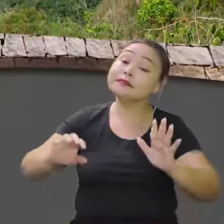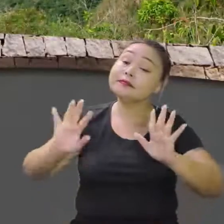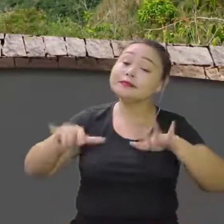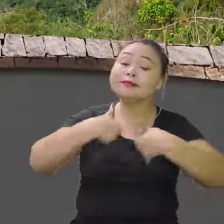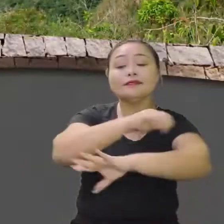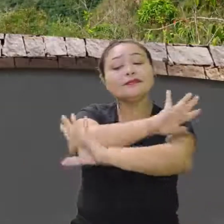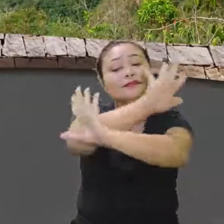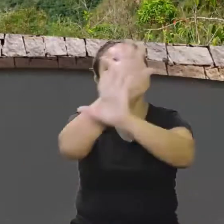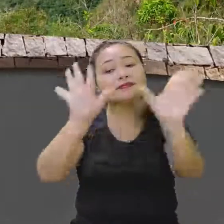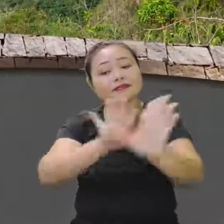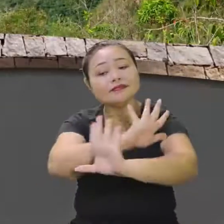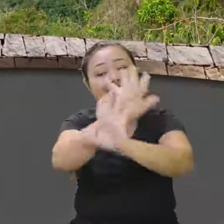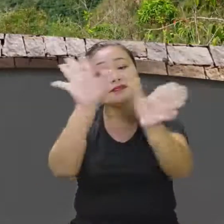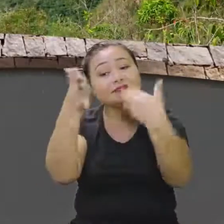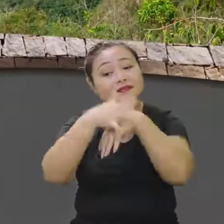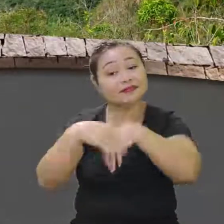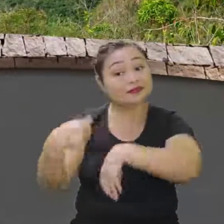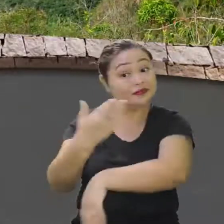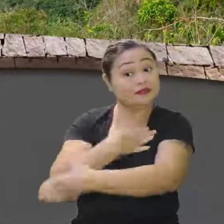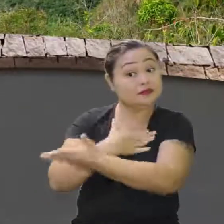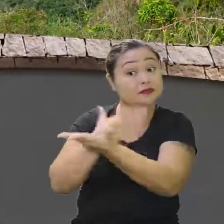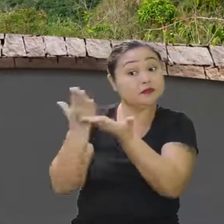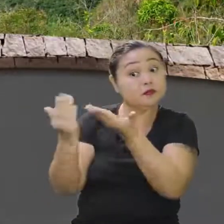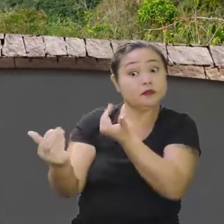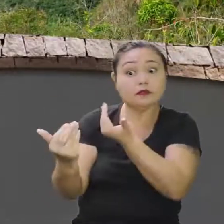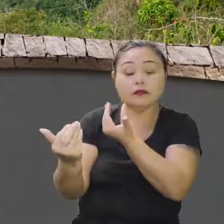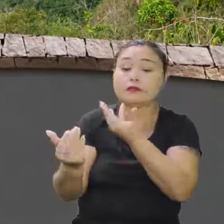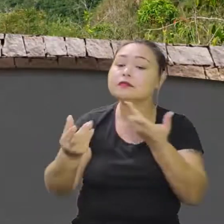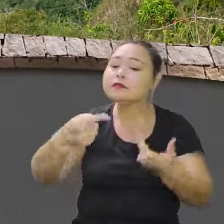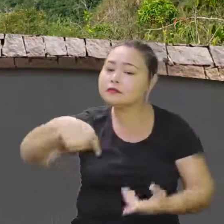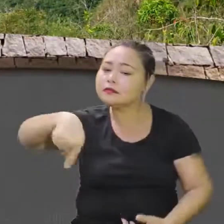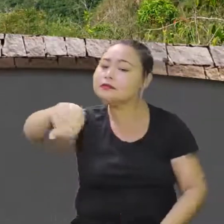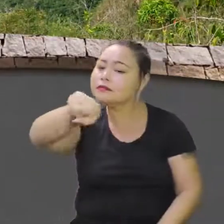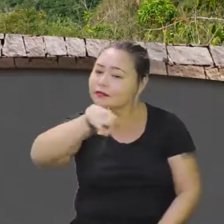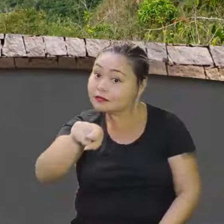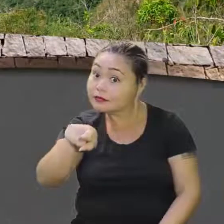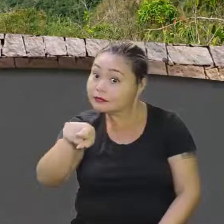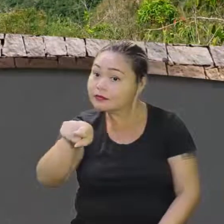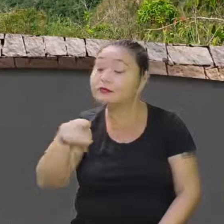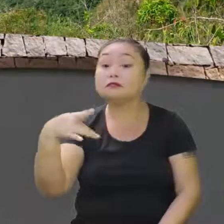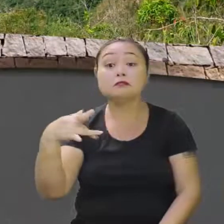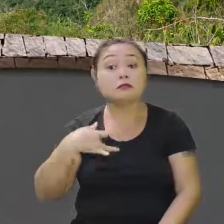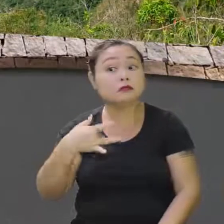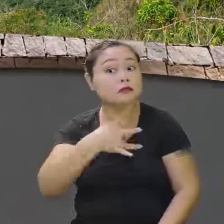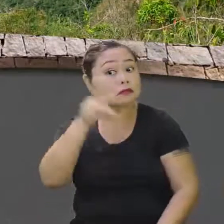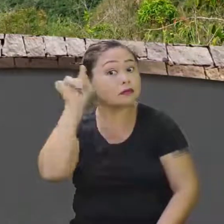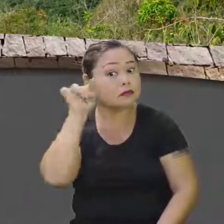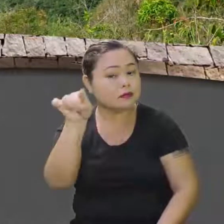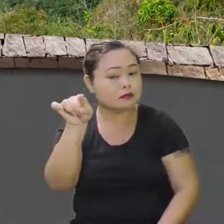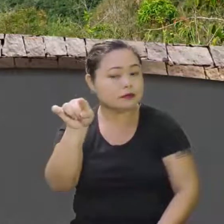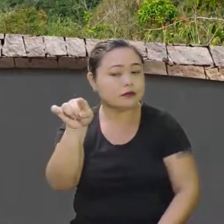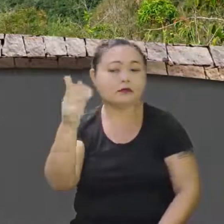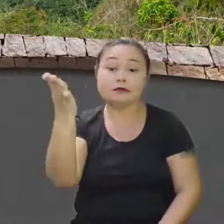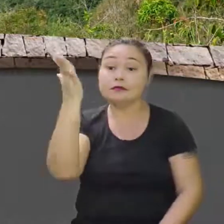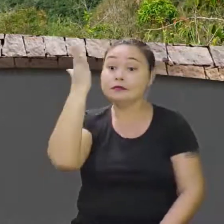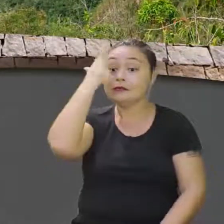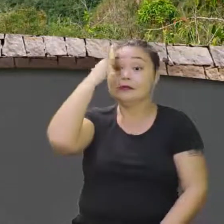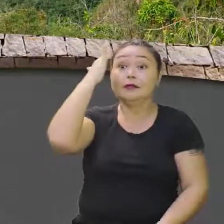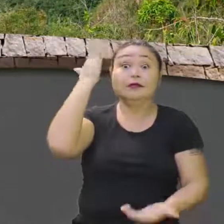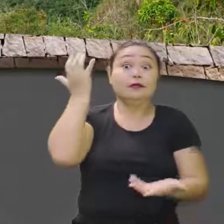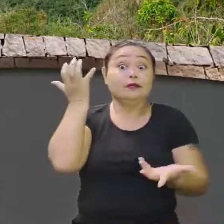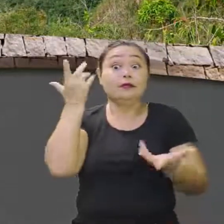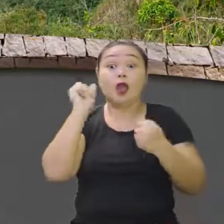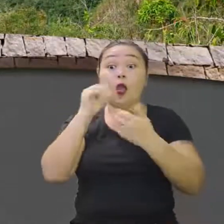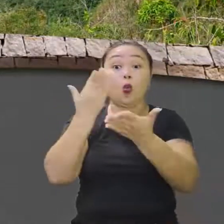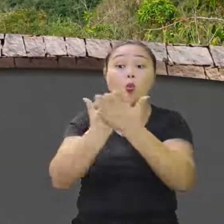Olá, meus queridos jovens! Como é que estão vocês? Eu sei que estão ansiosos